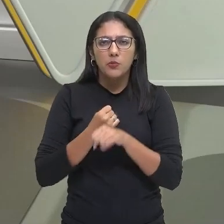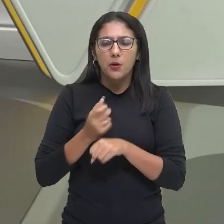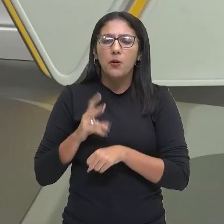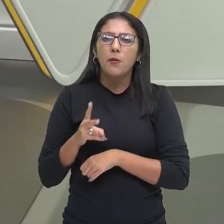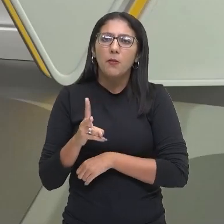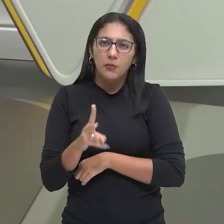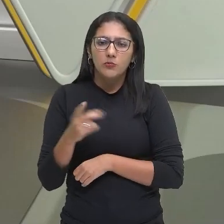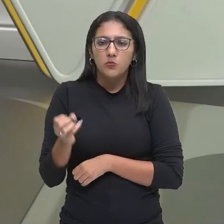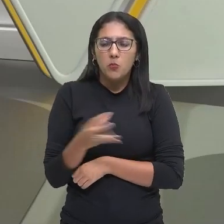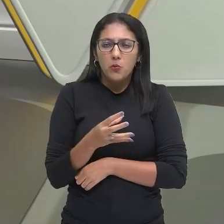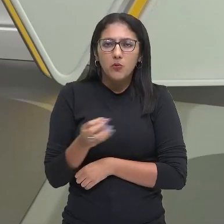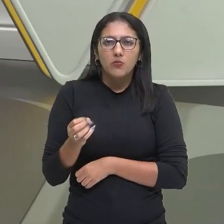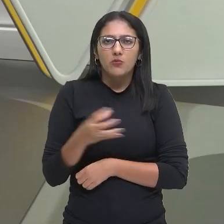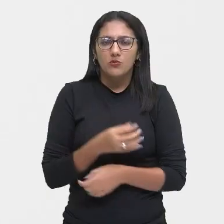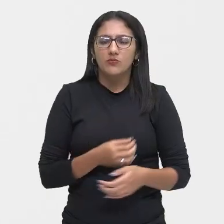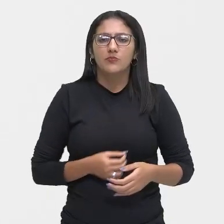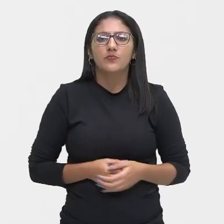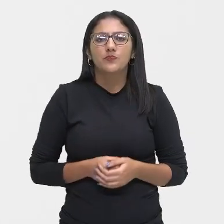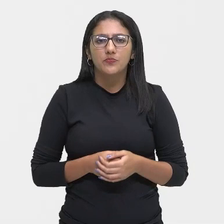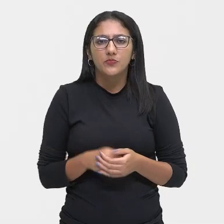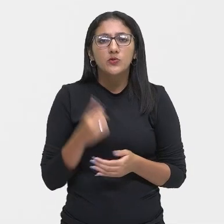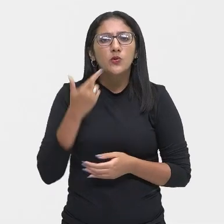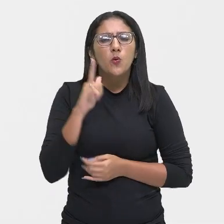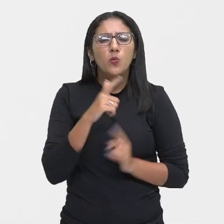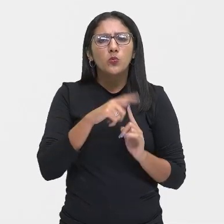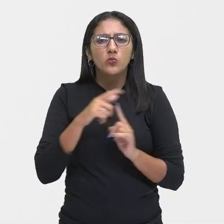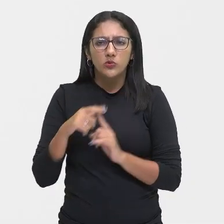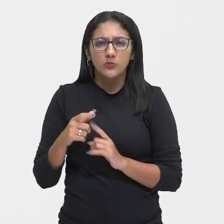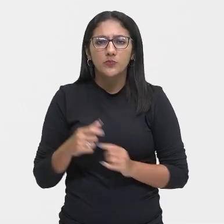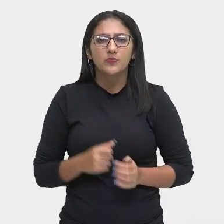Outros tipos de games multiplayers.